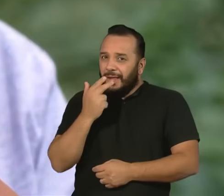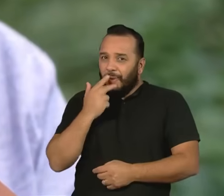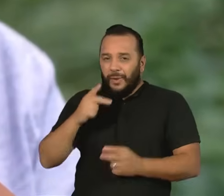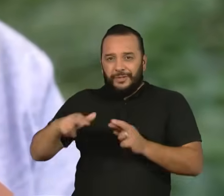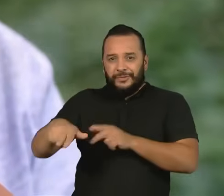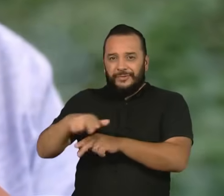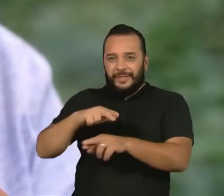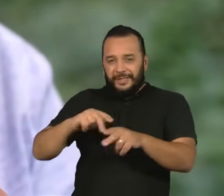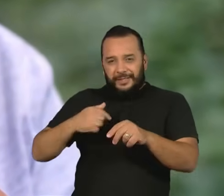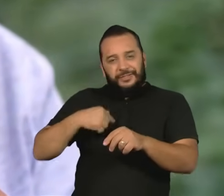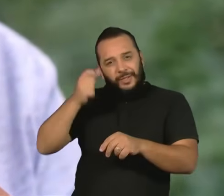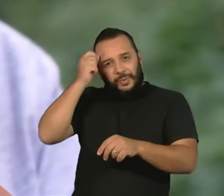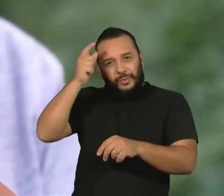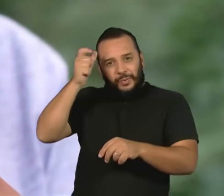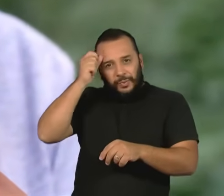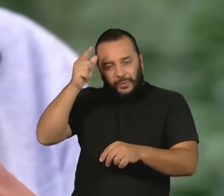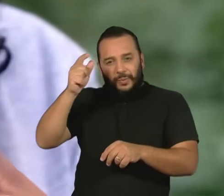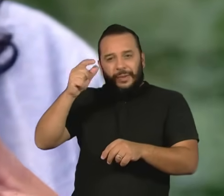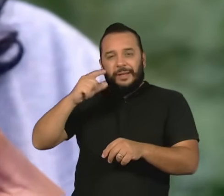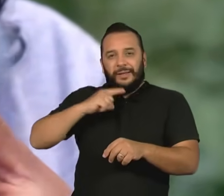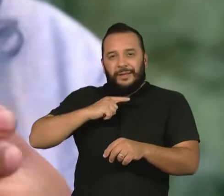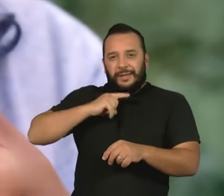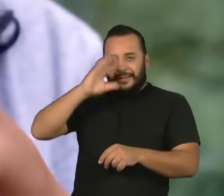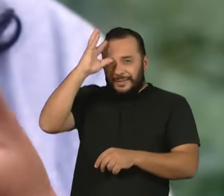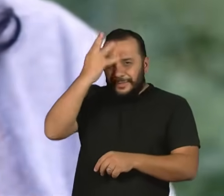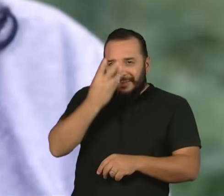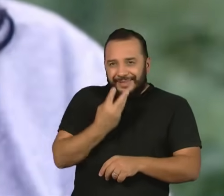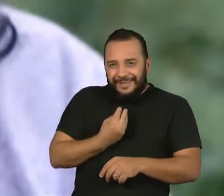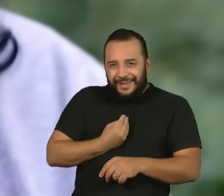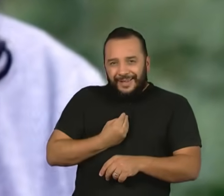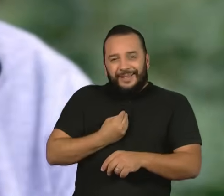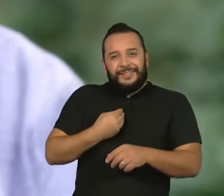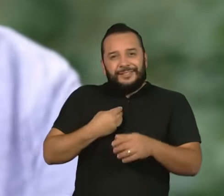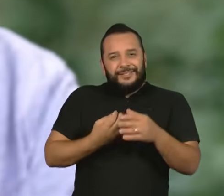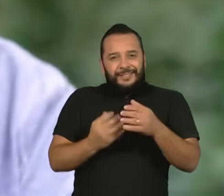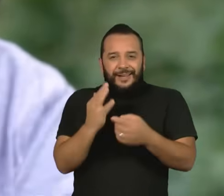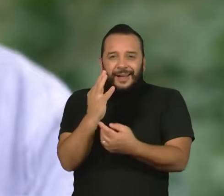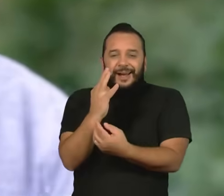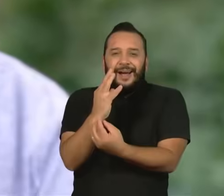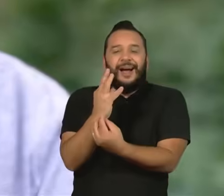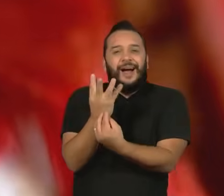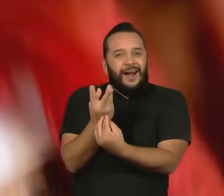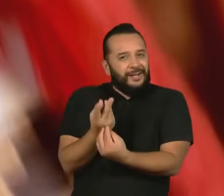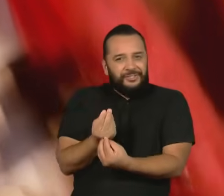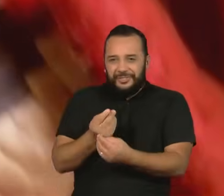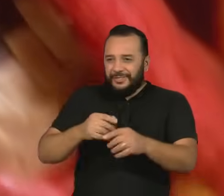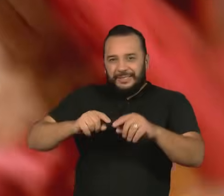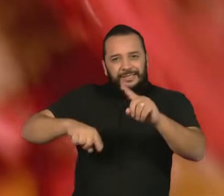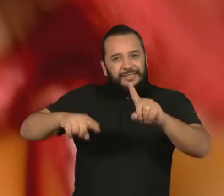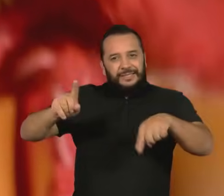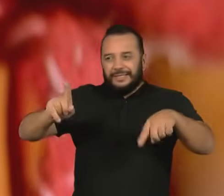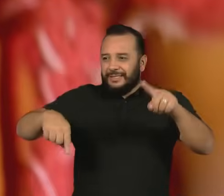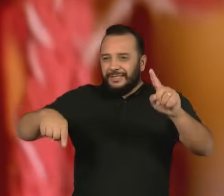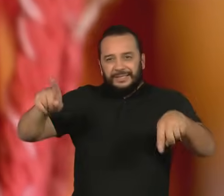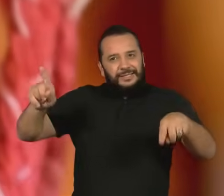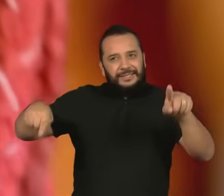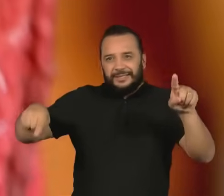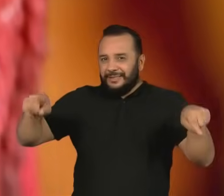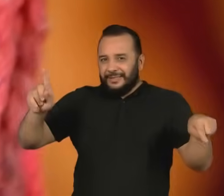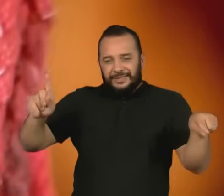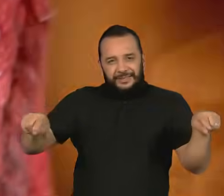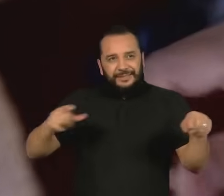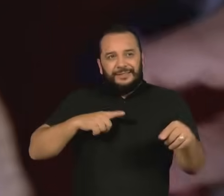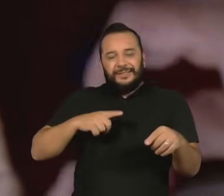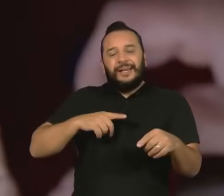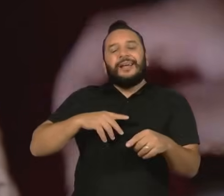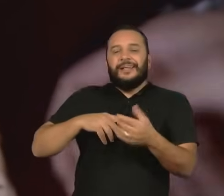Tem costumes, espiritualidades, criações artísticas diferentes. Uma das missões da série